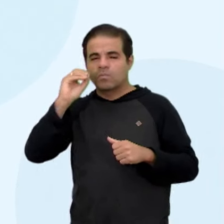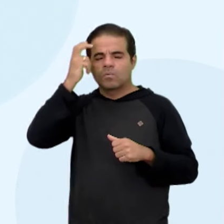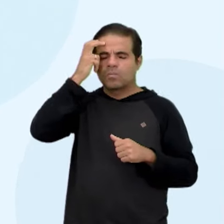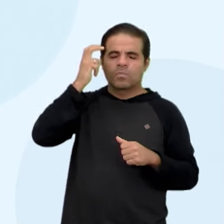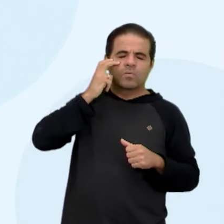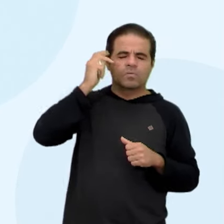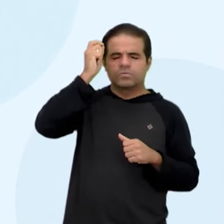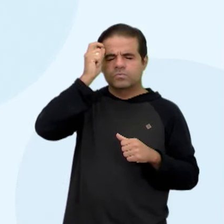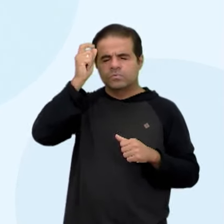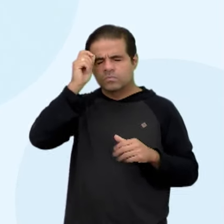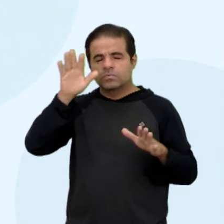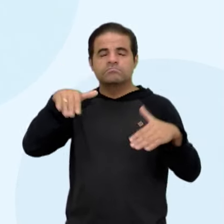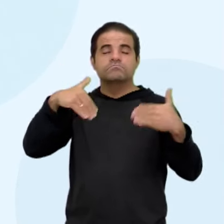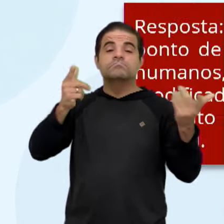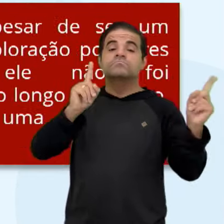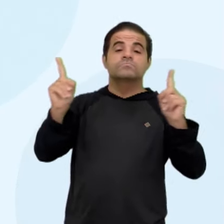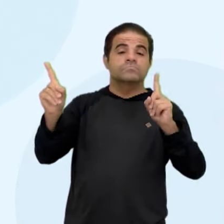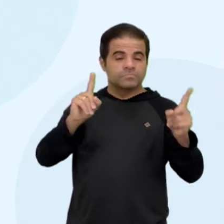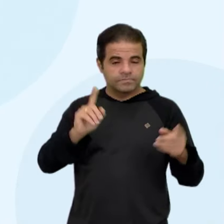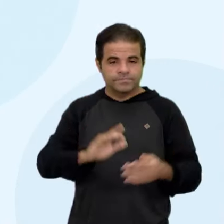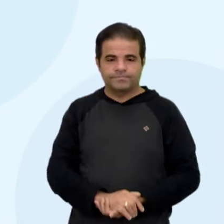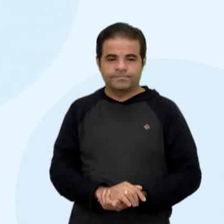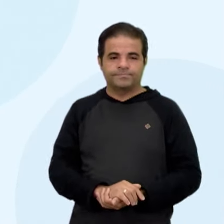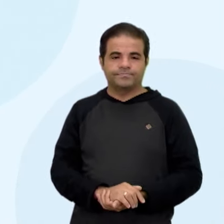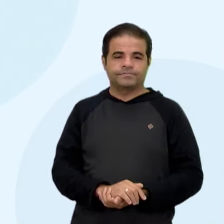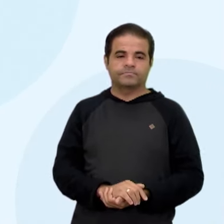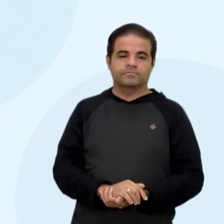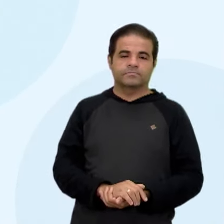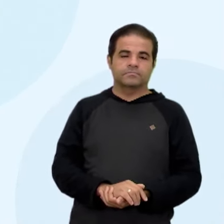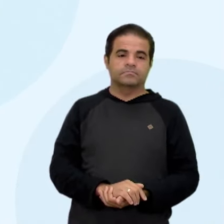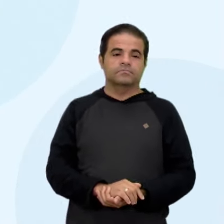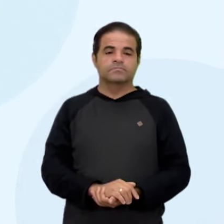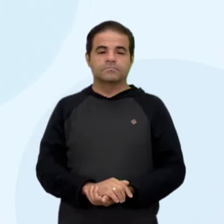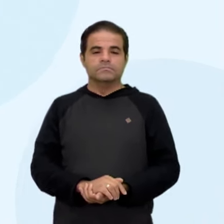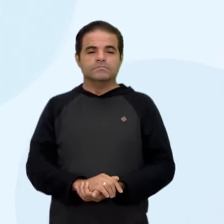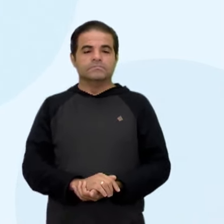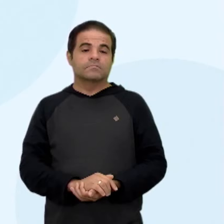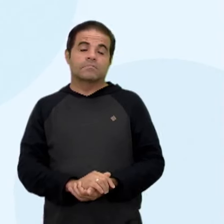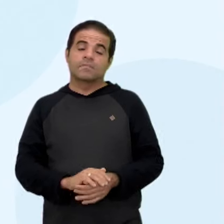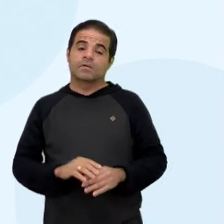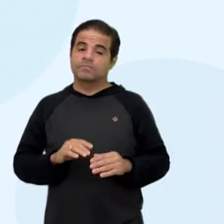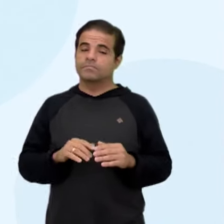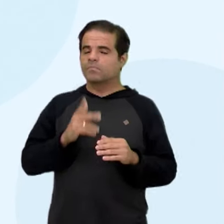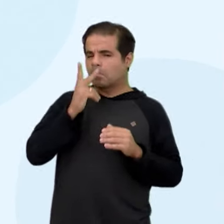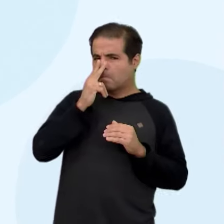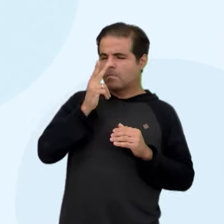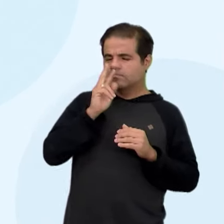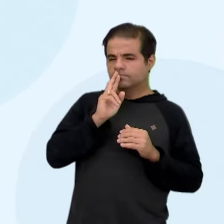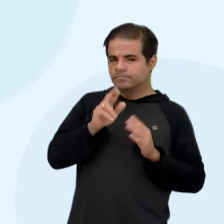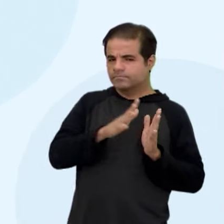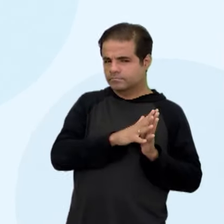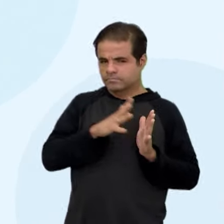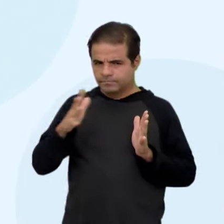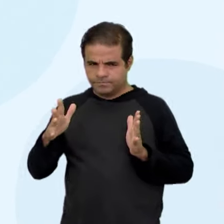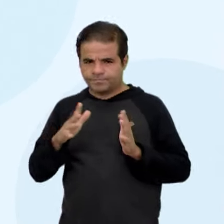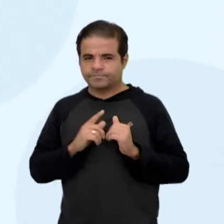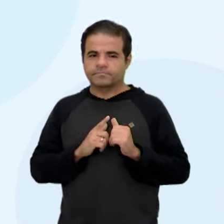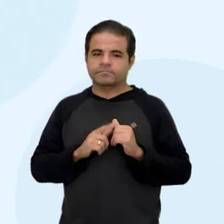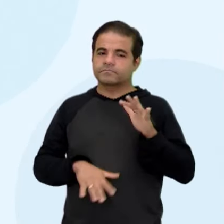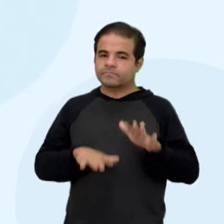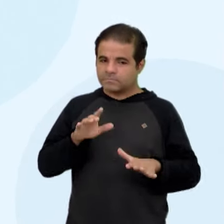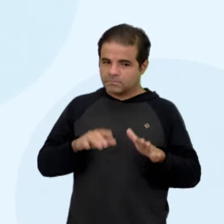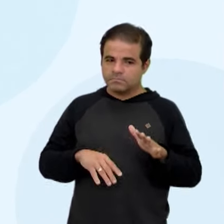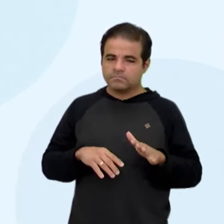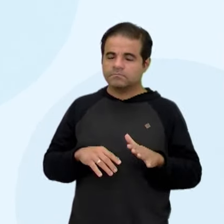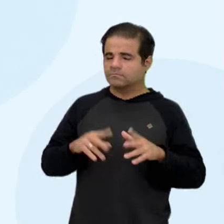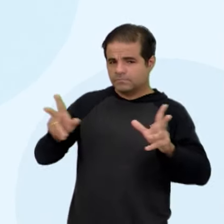uma paisagem cultural? Aí nós temos uma resposta um pouco mais longa. Vamos dar uma lida aqui. Apesar